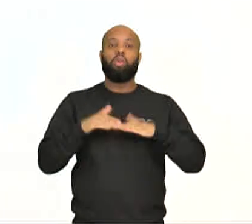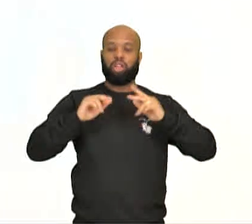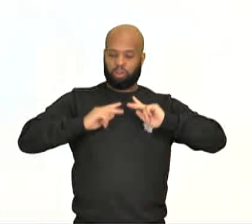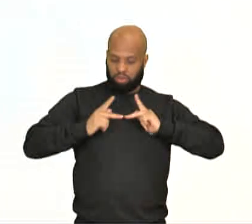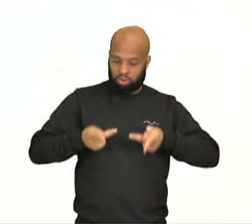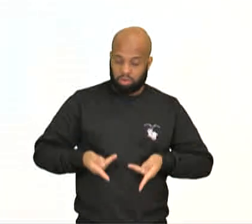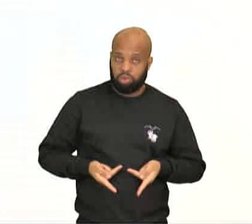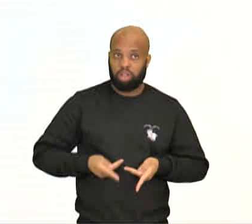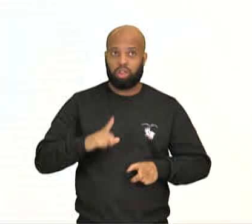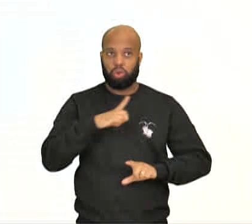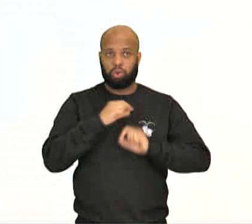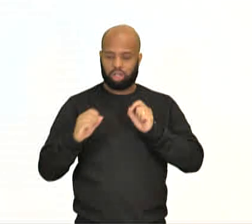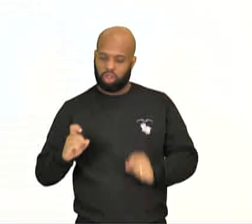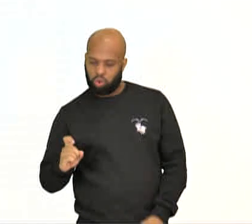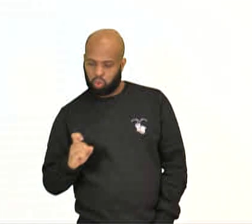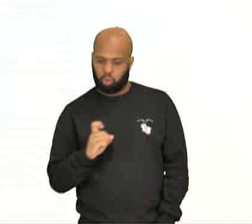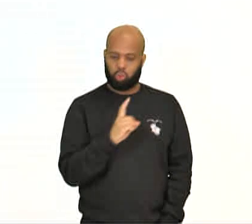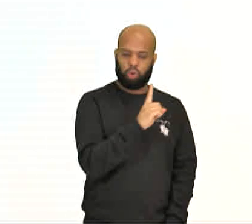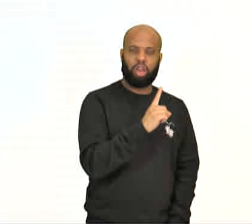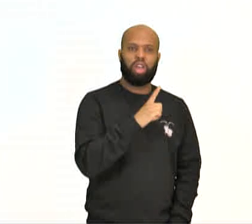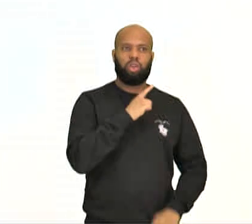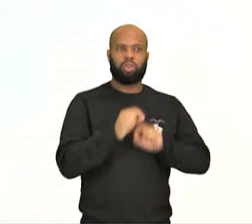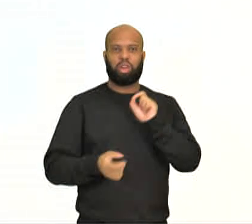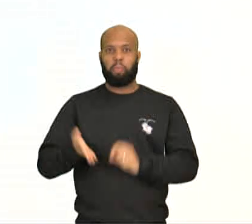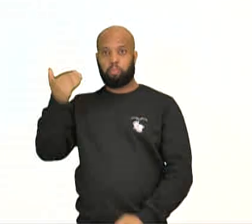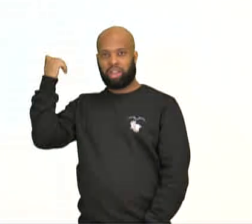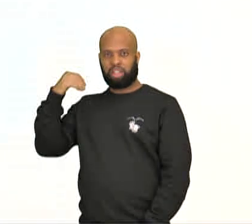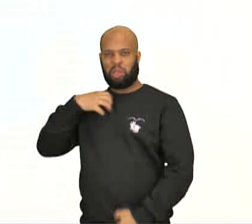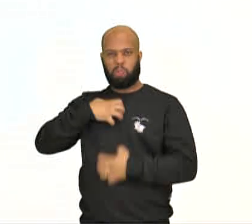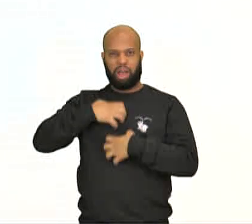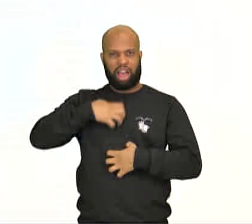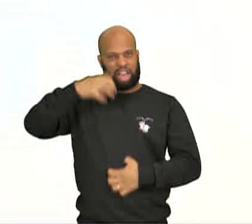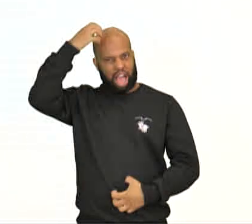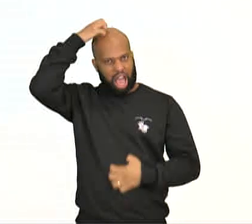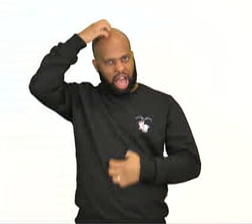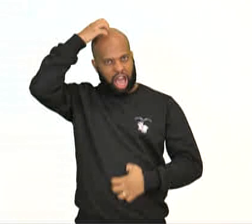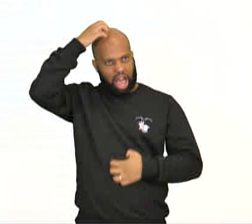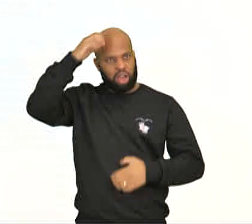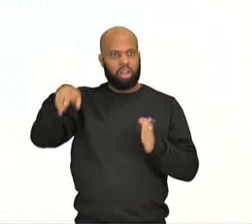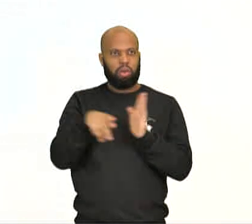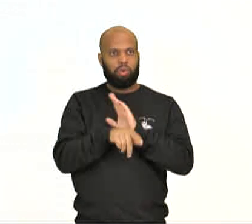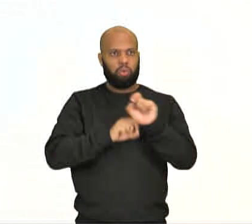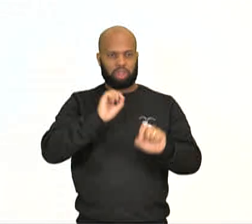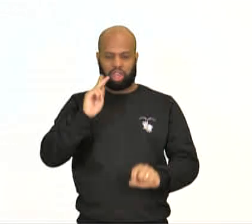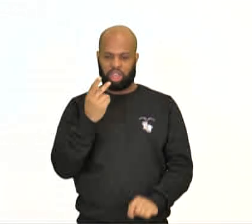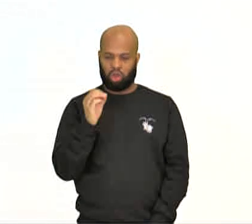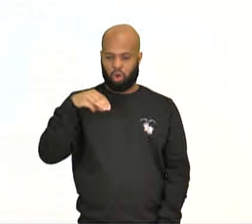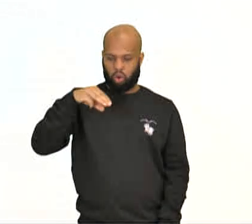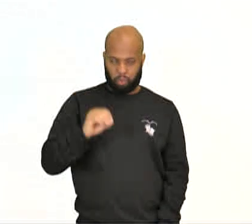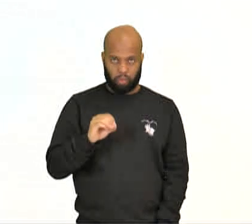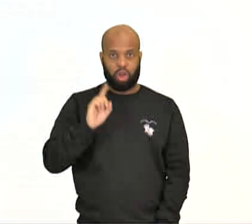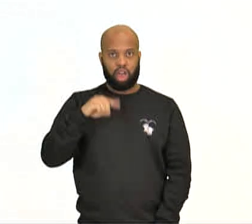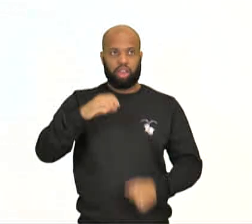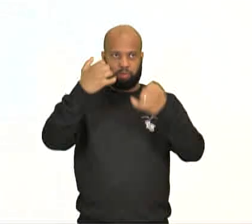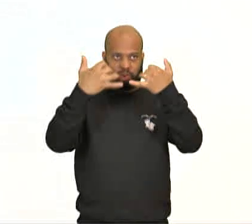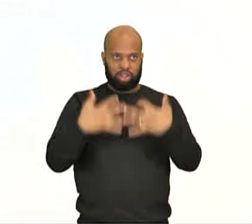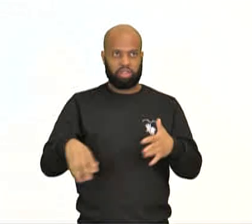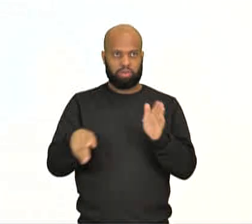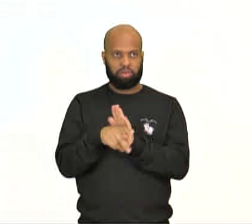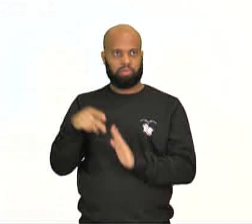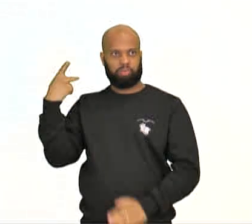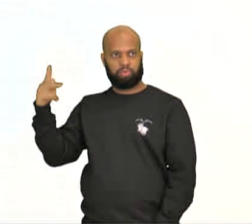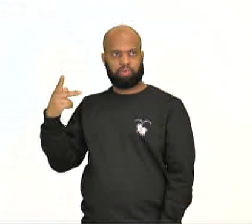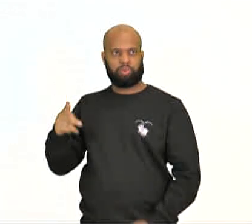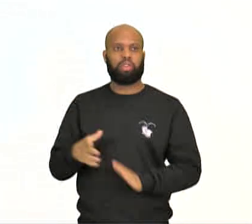se constituíram na ordem evolutiva dos primatas, vindo a compor a última espécie do gênero Homo, já na linha explicação da